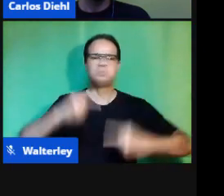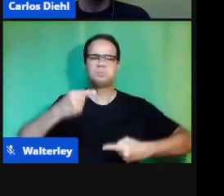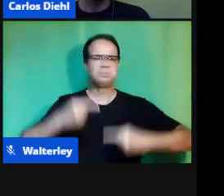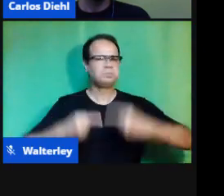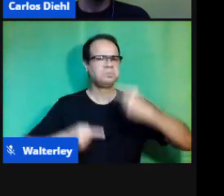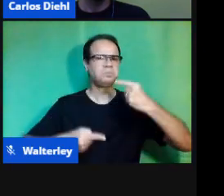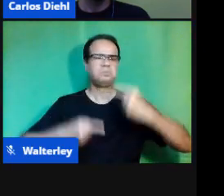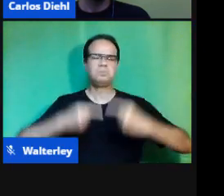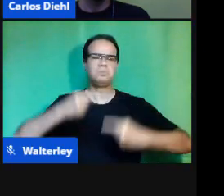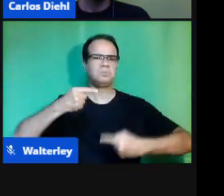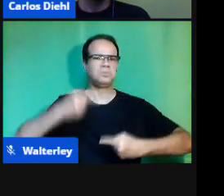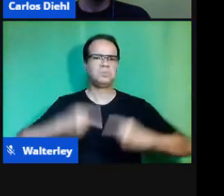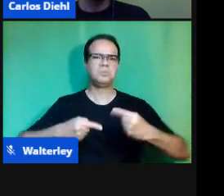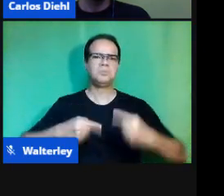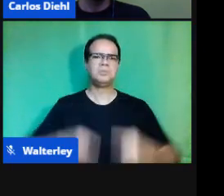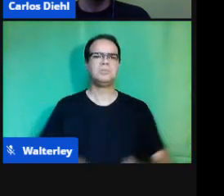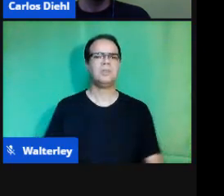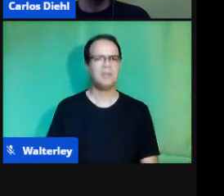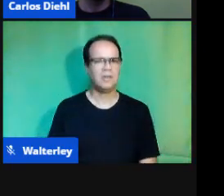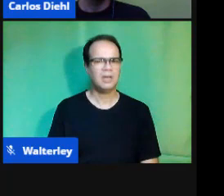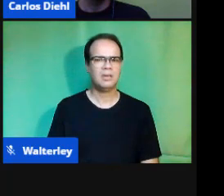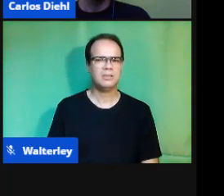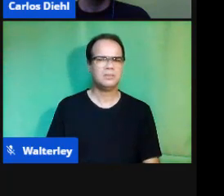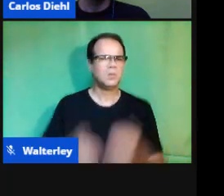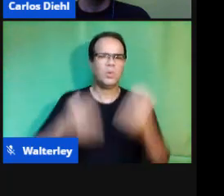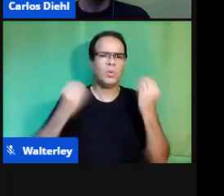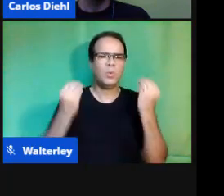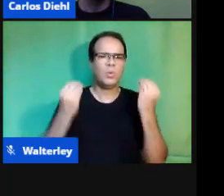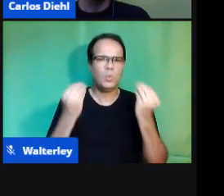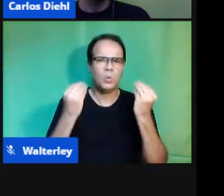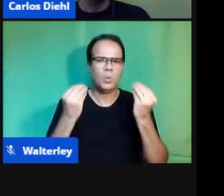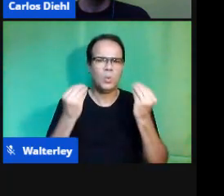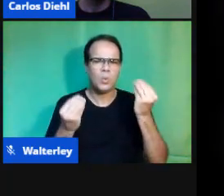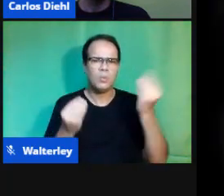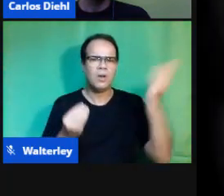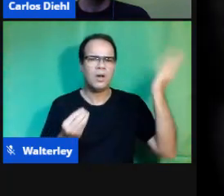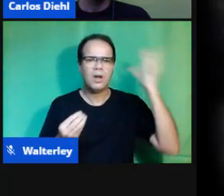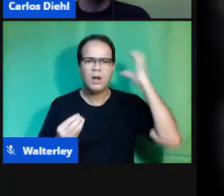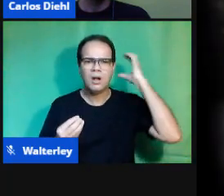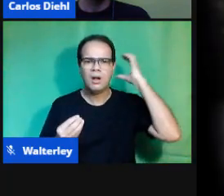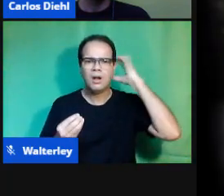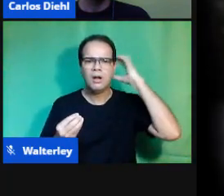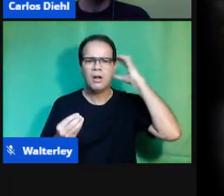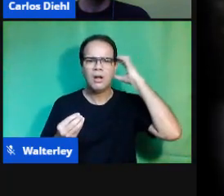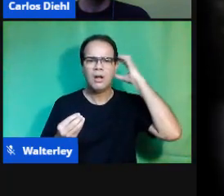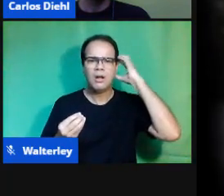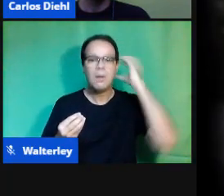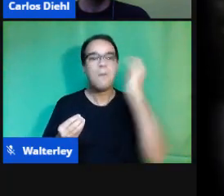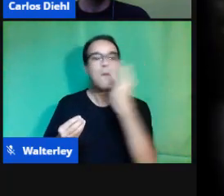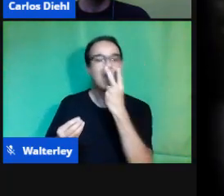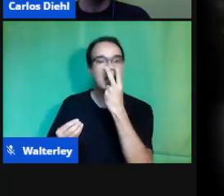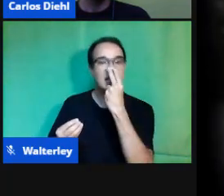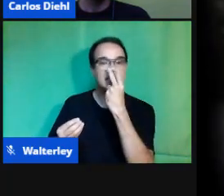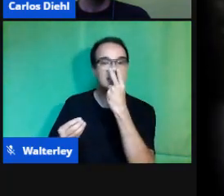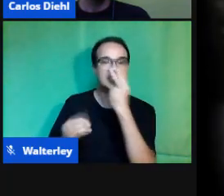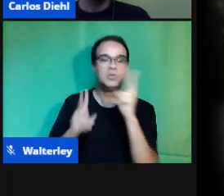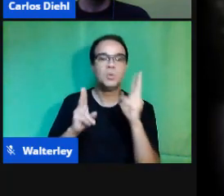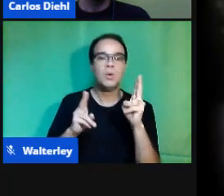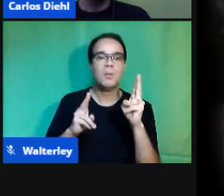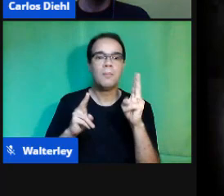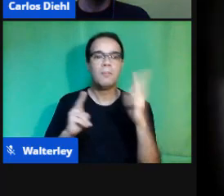vira uma chiadeira, né? A sede da Copa do Mundo em Cuiabá se pareceu muito, né, com a